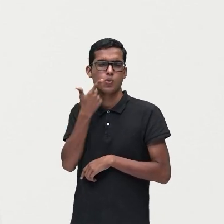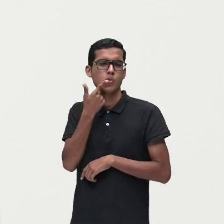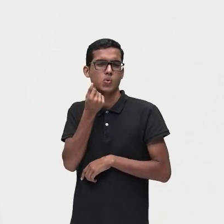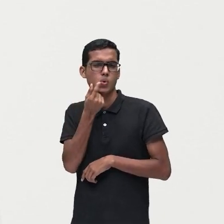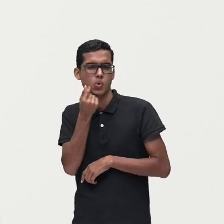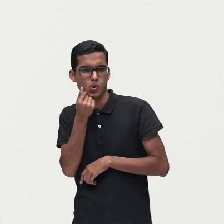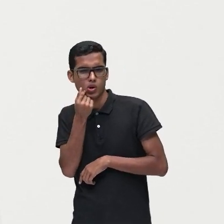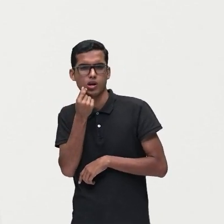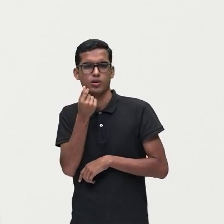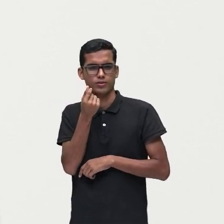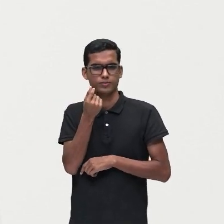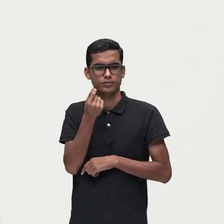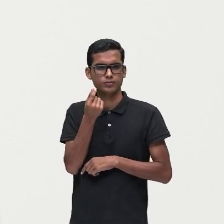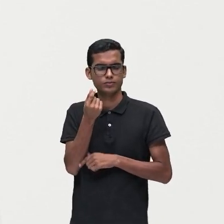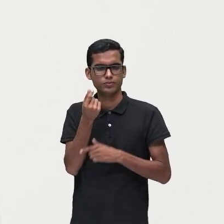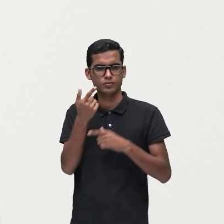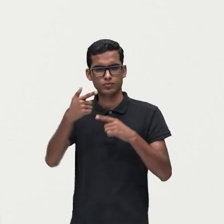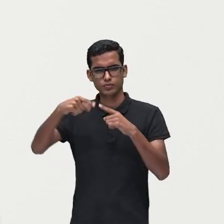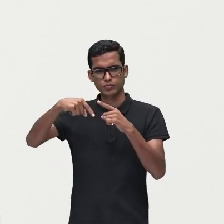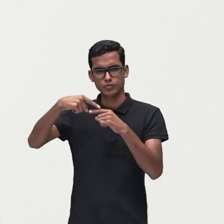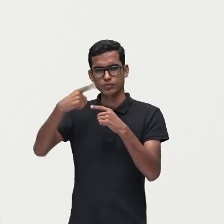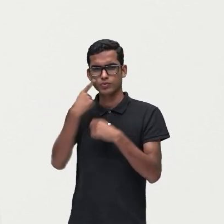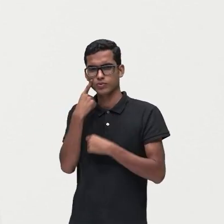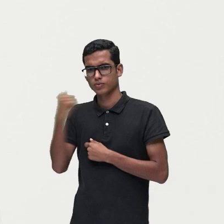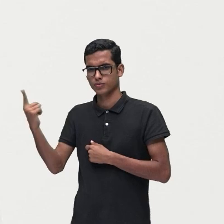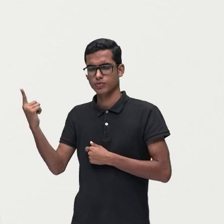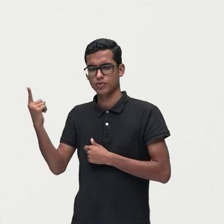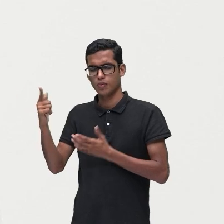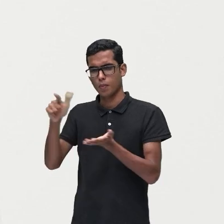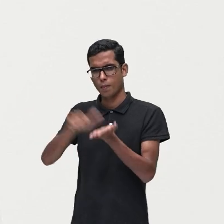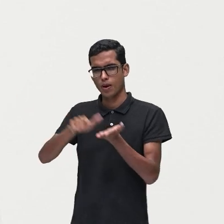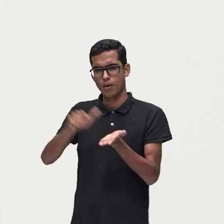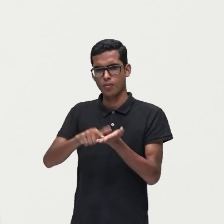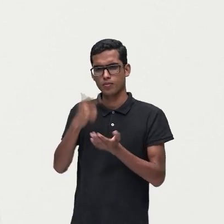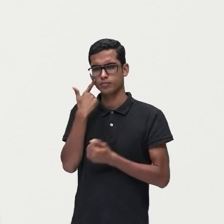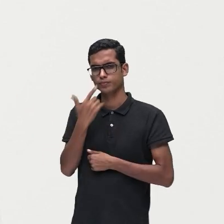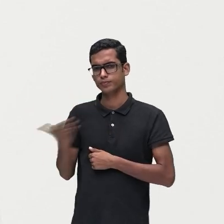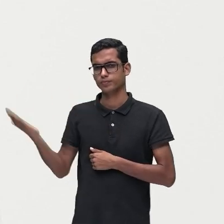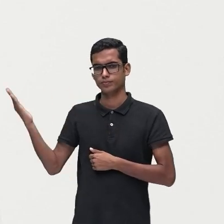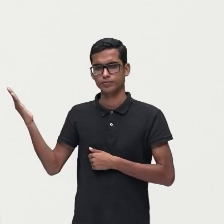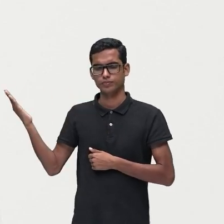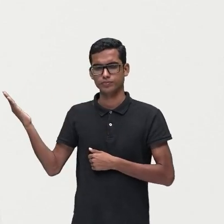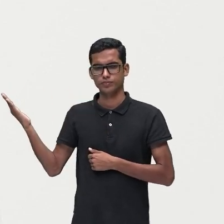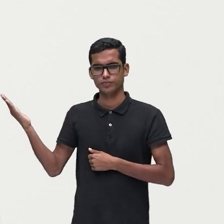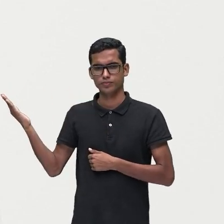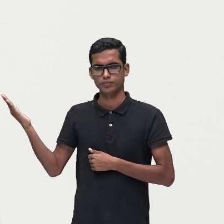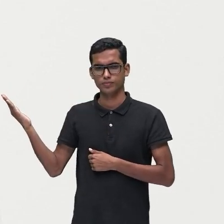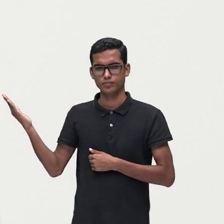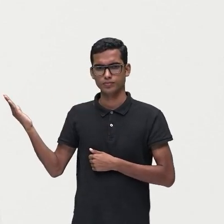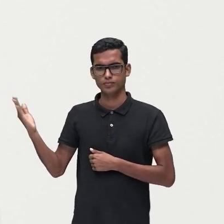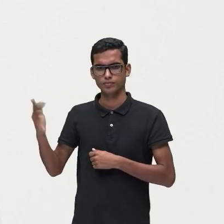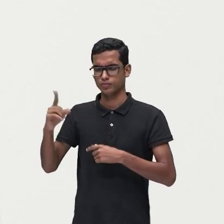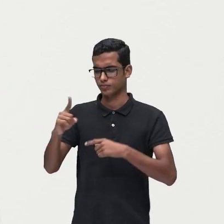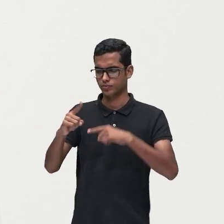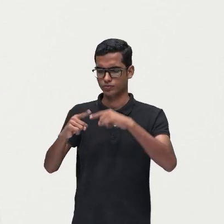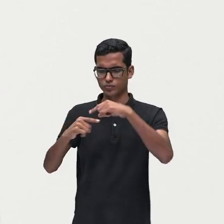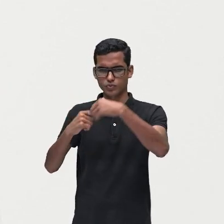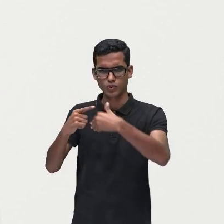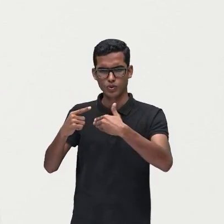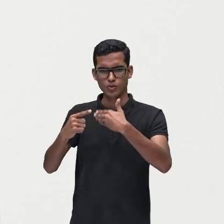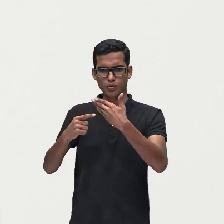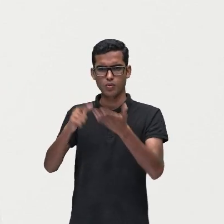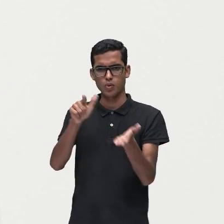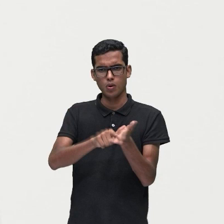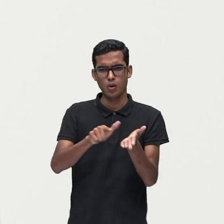esse recorte, que está aqui do lado de um de vocês. E aí eu começasse a rodar o